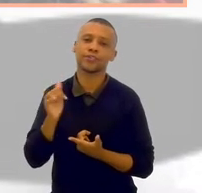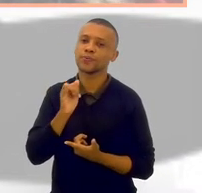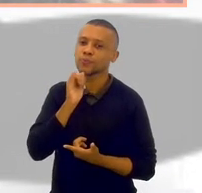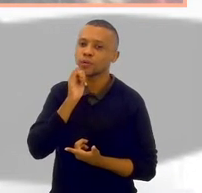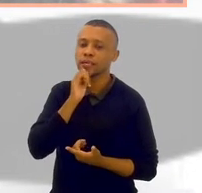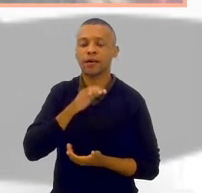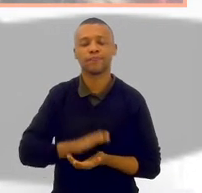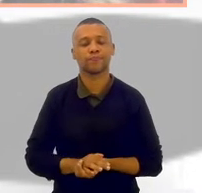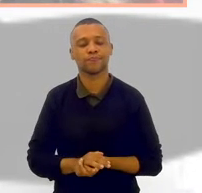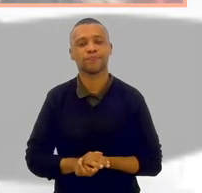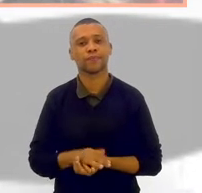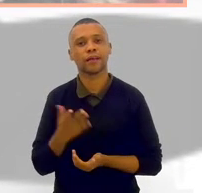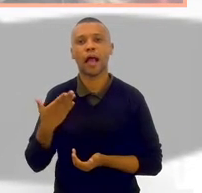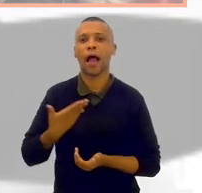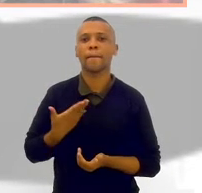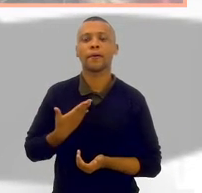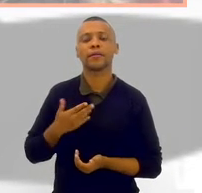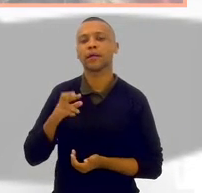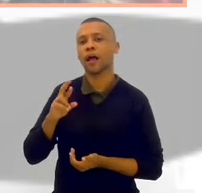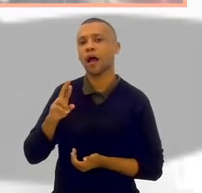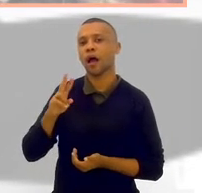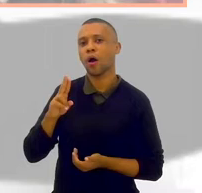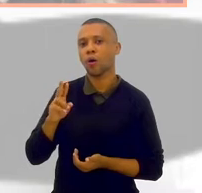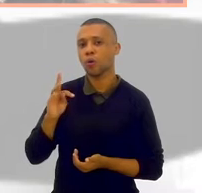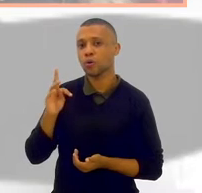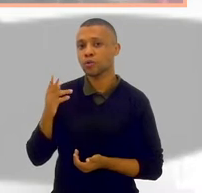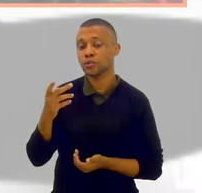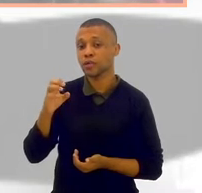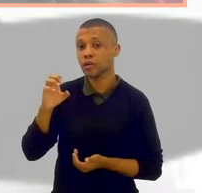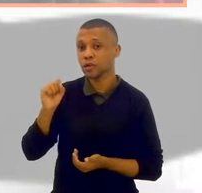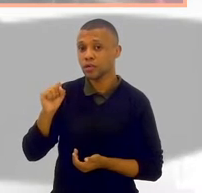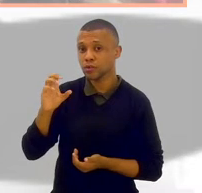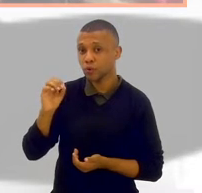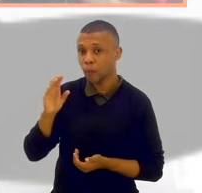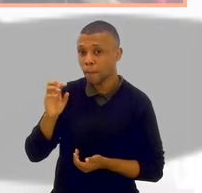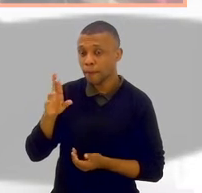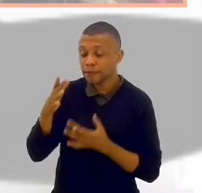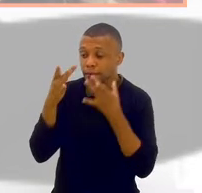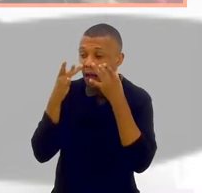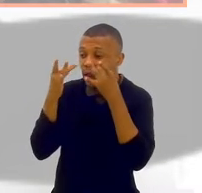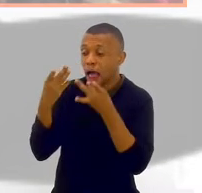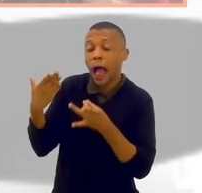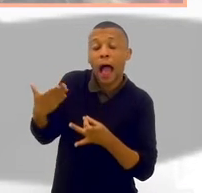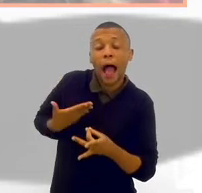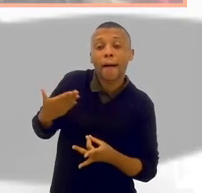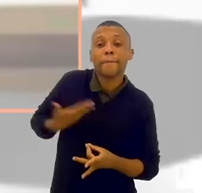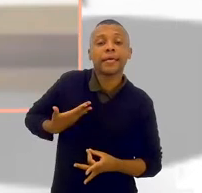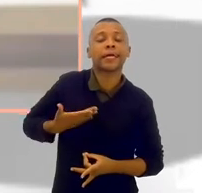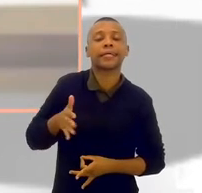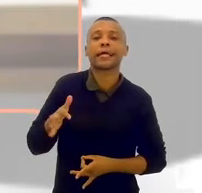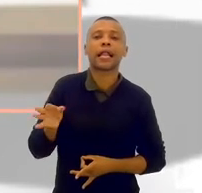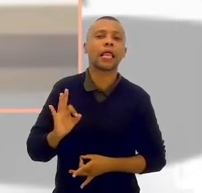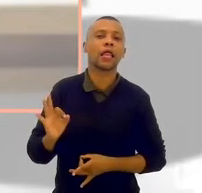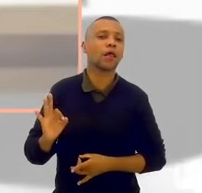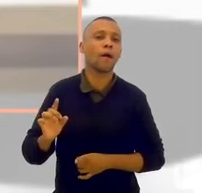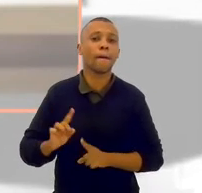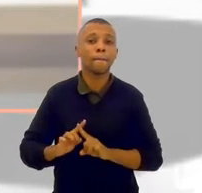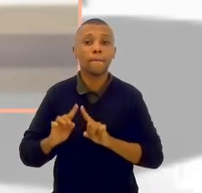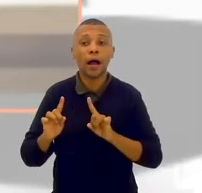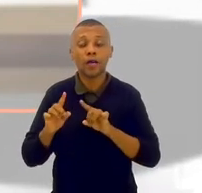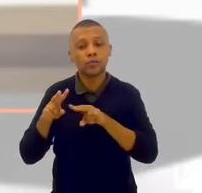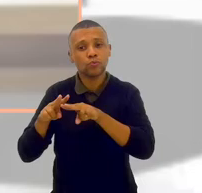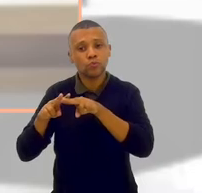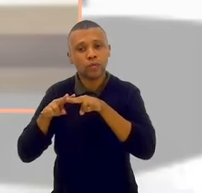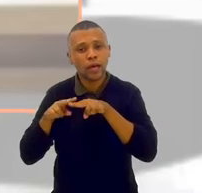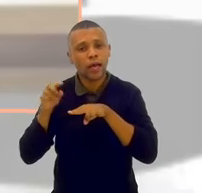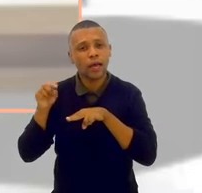Por exemplo, Sim. você é muito amiga da Ruth Escobar. Então você não se ateve simplesmente a ser amiga dela. E por